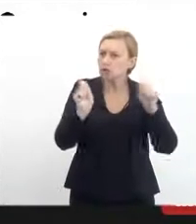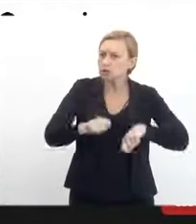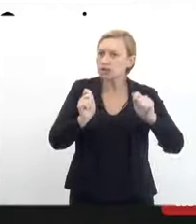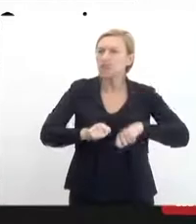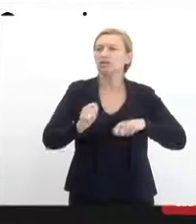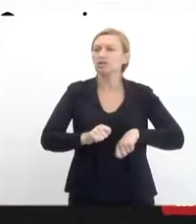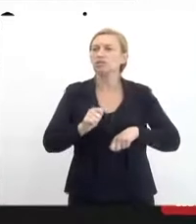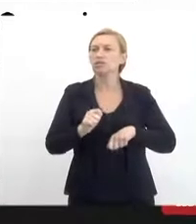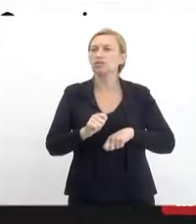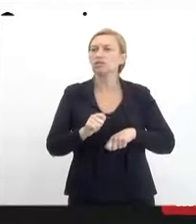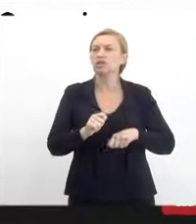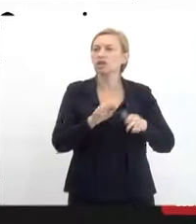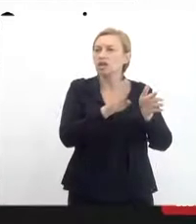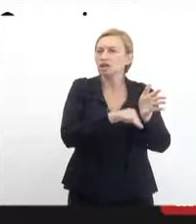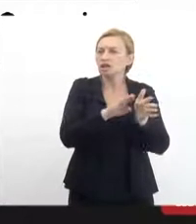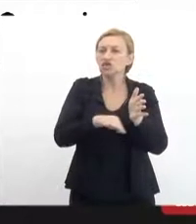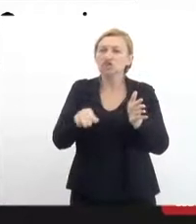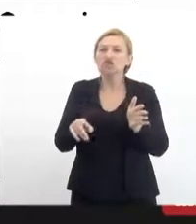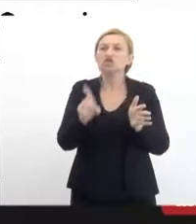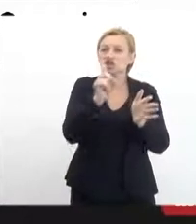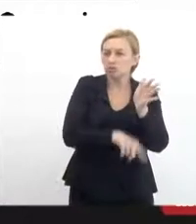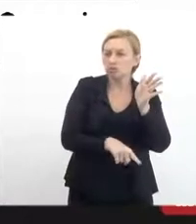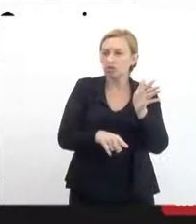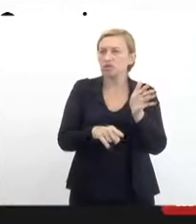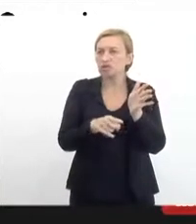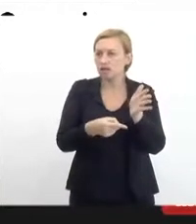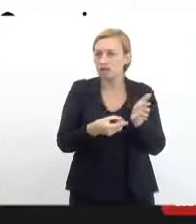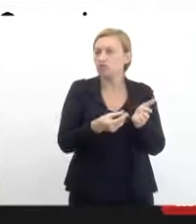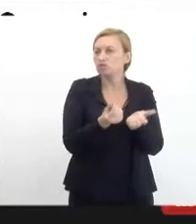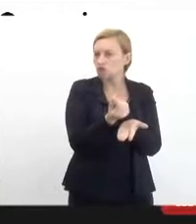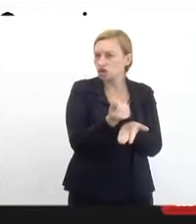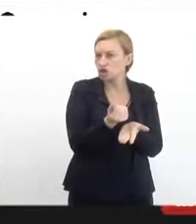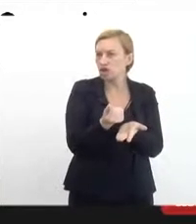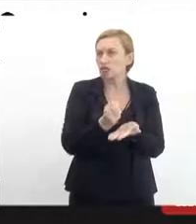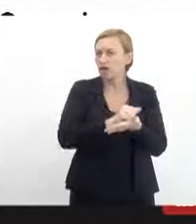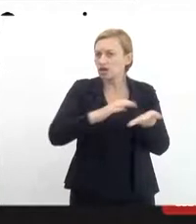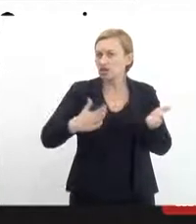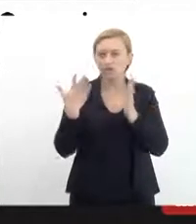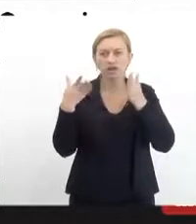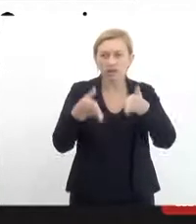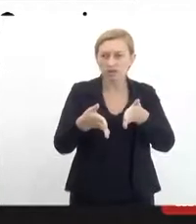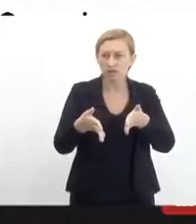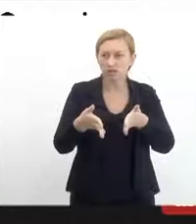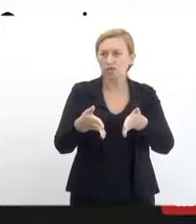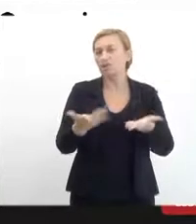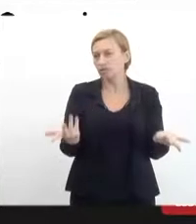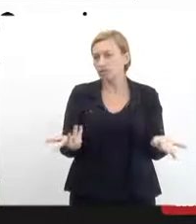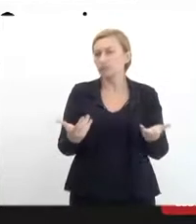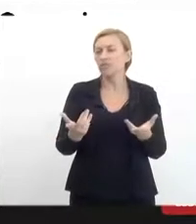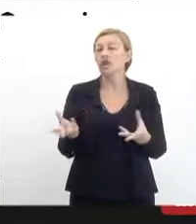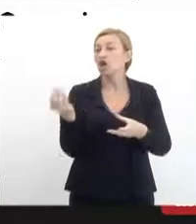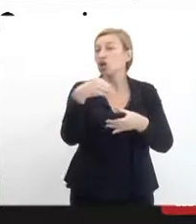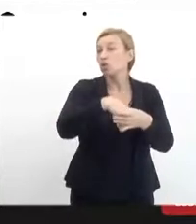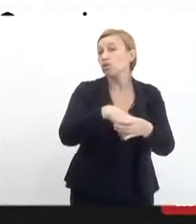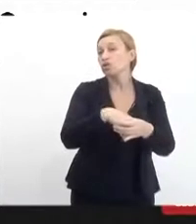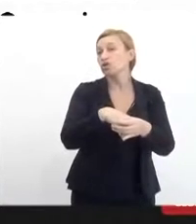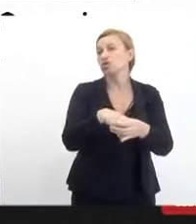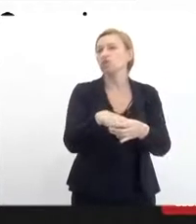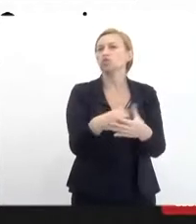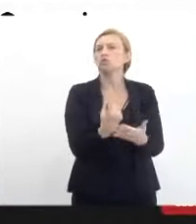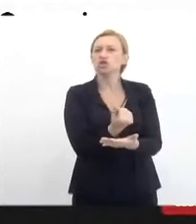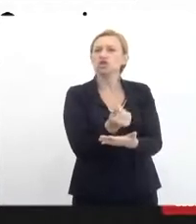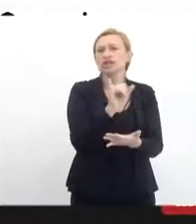a dedução dos tributos diretamente relacionados com essas atividades. Entre os tributos diretamente inclui-se